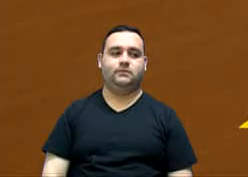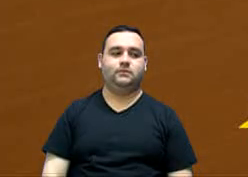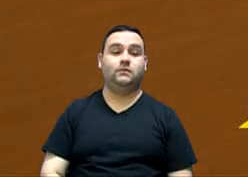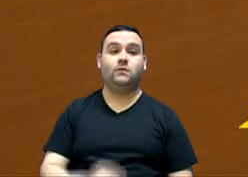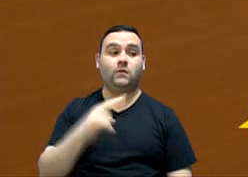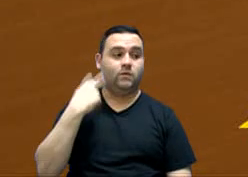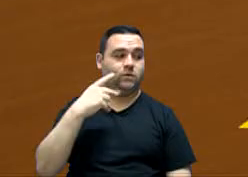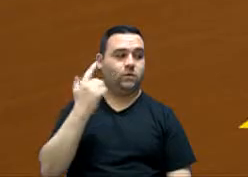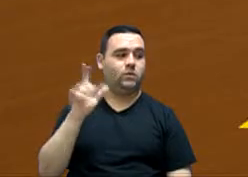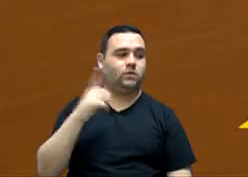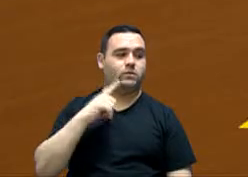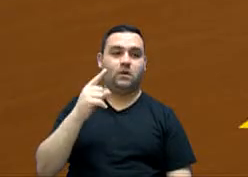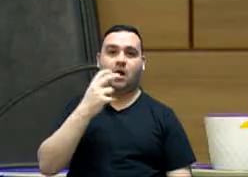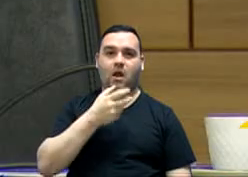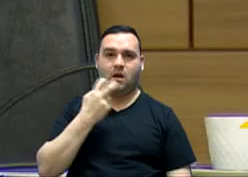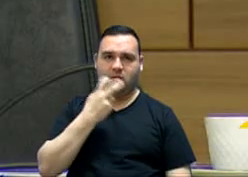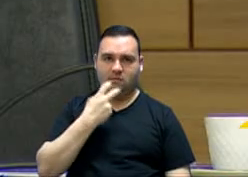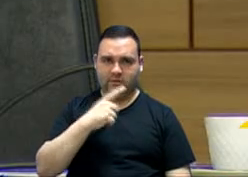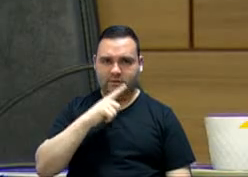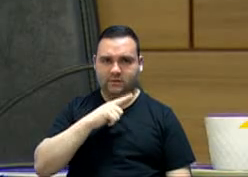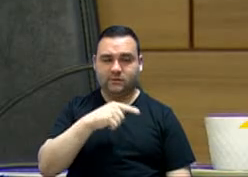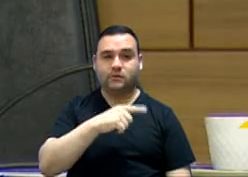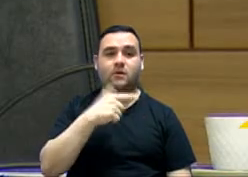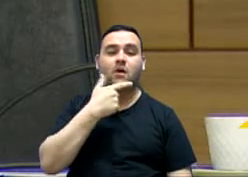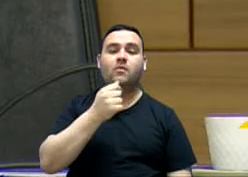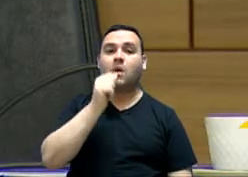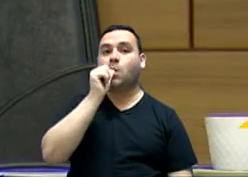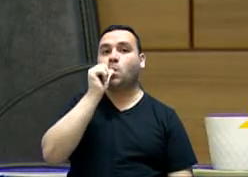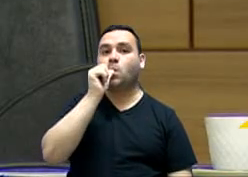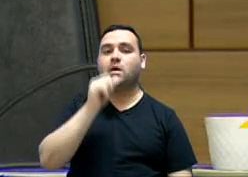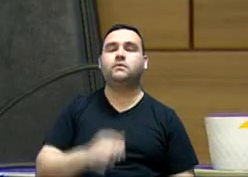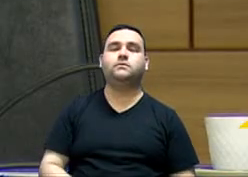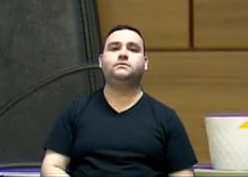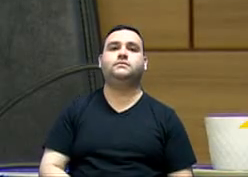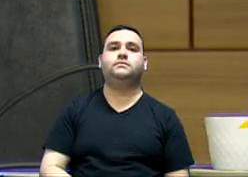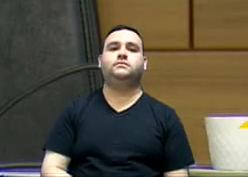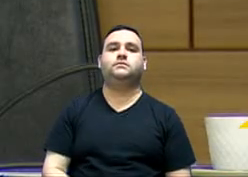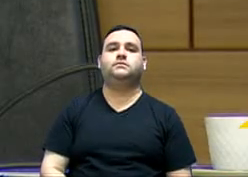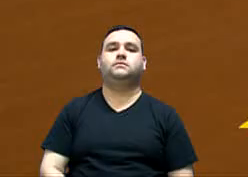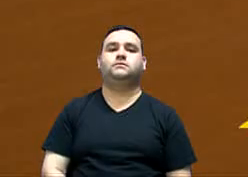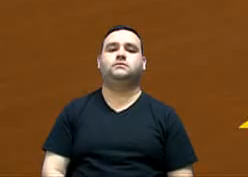Algum outro vereador tem voto verbal? Vereador Silvano Júnior.